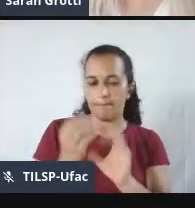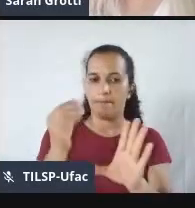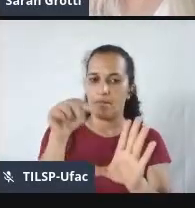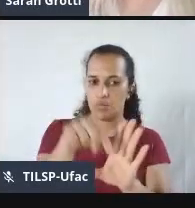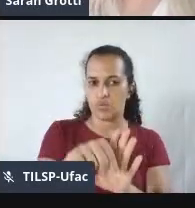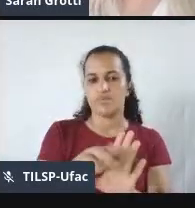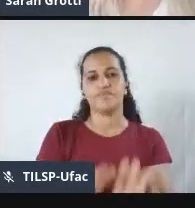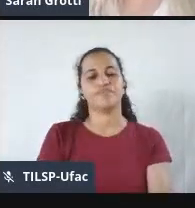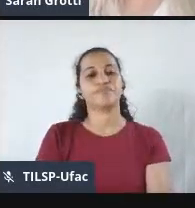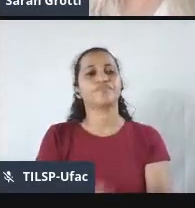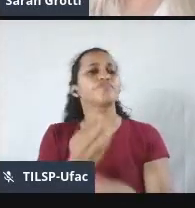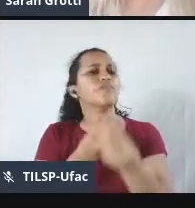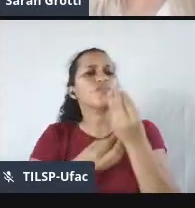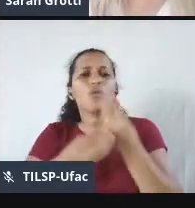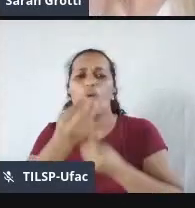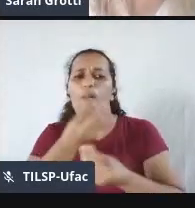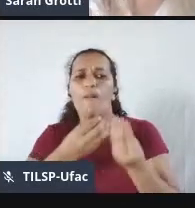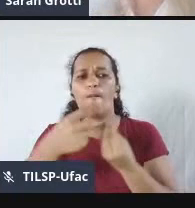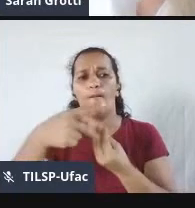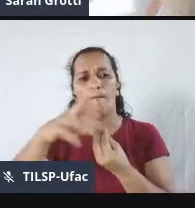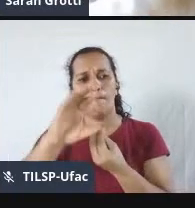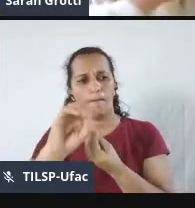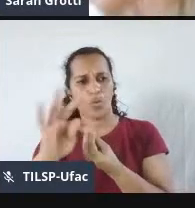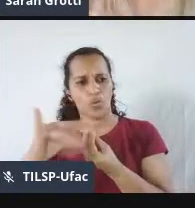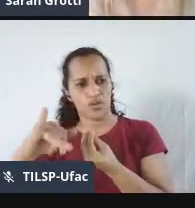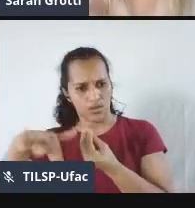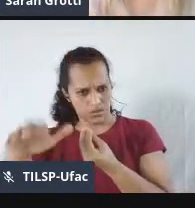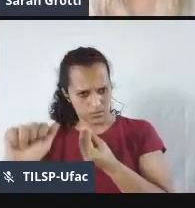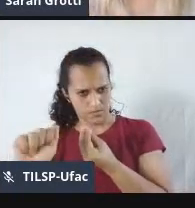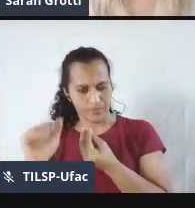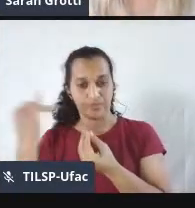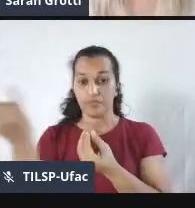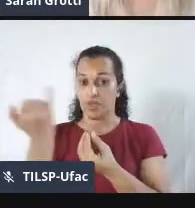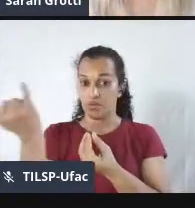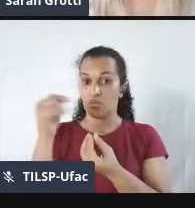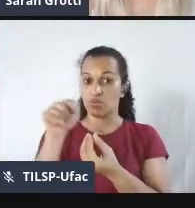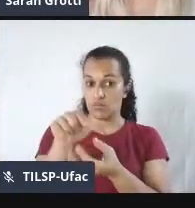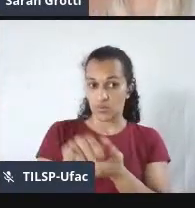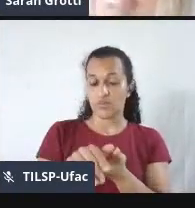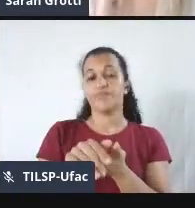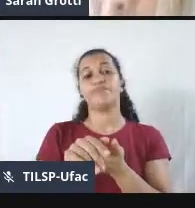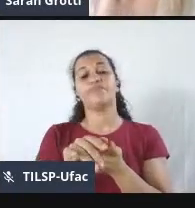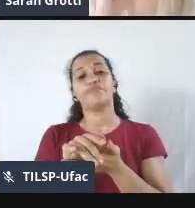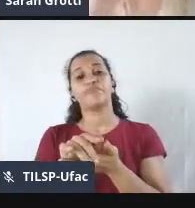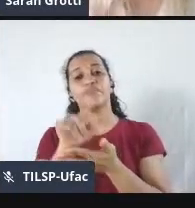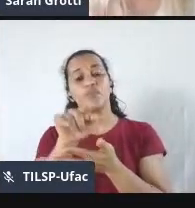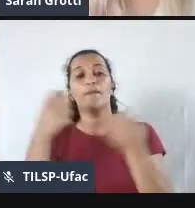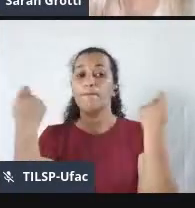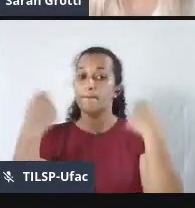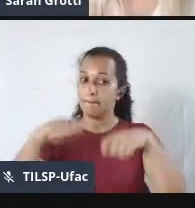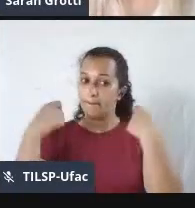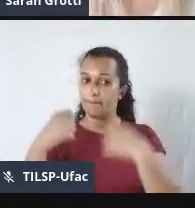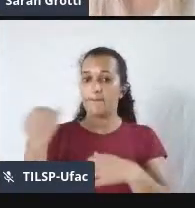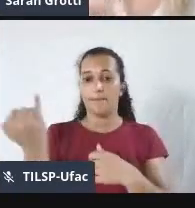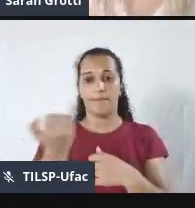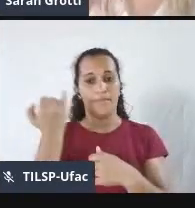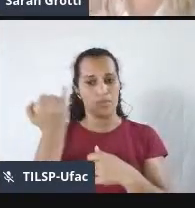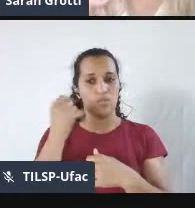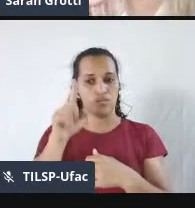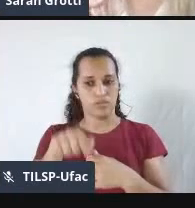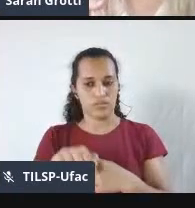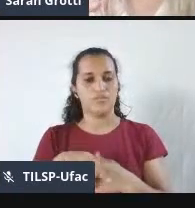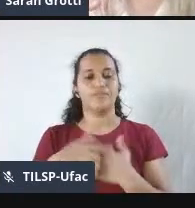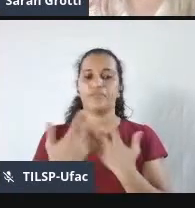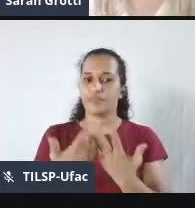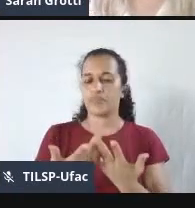O tipo de proteína é muito importante, né? Como eu acabei me adiantando, mas o tipo de proteína tem que ser a proteína de alto valor biológico. No